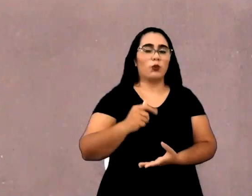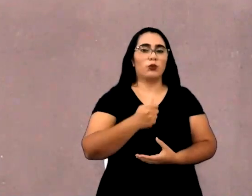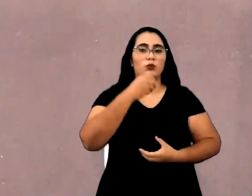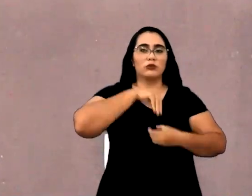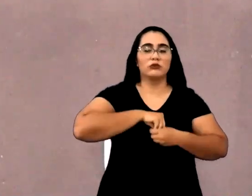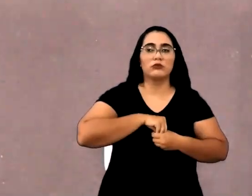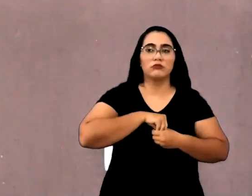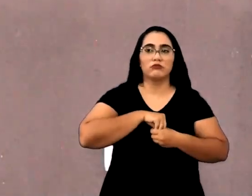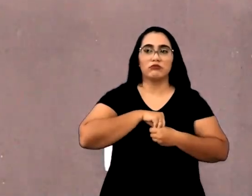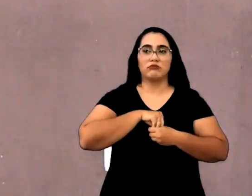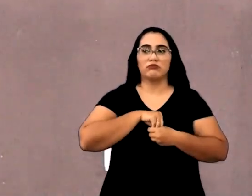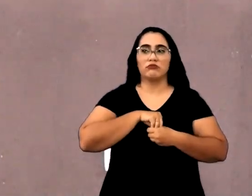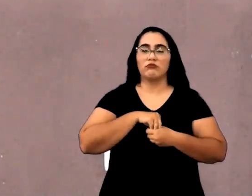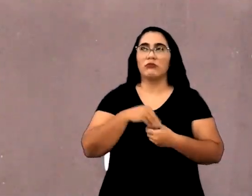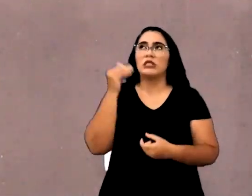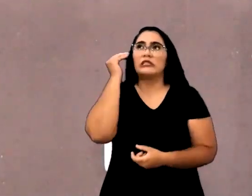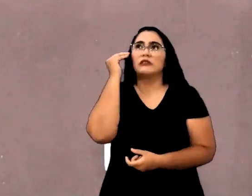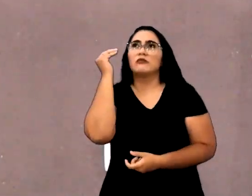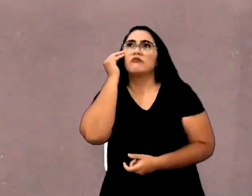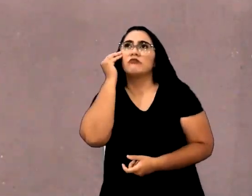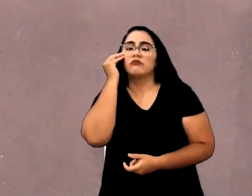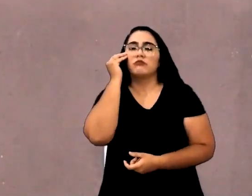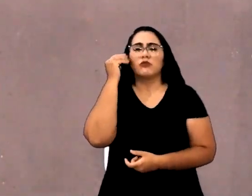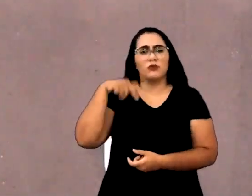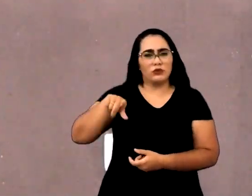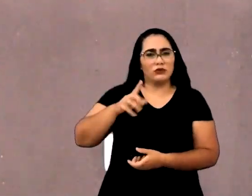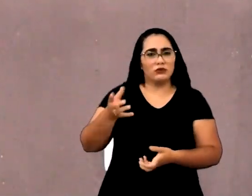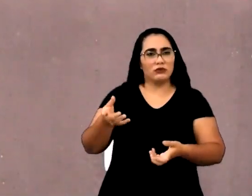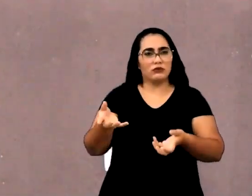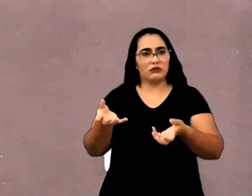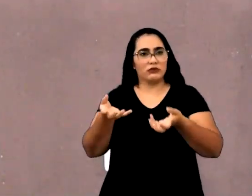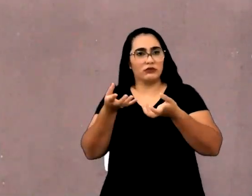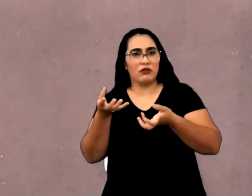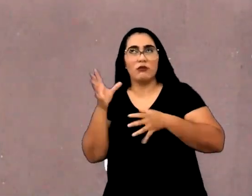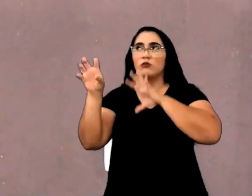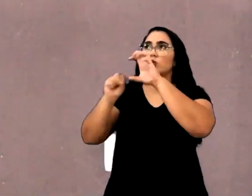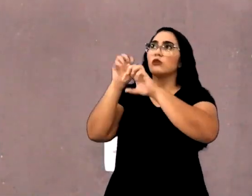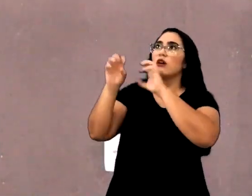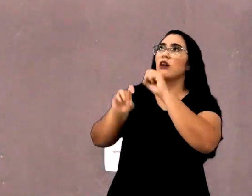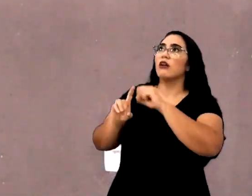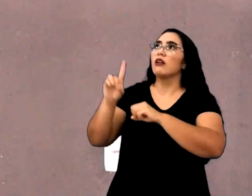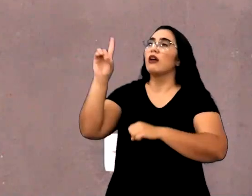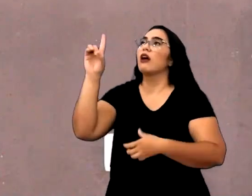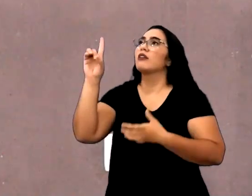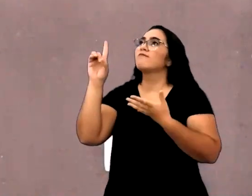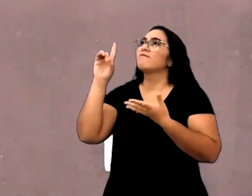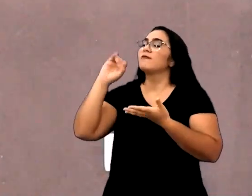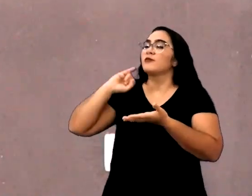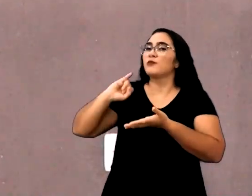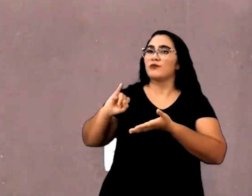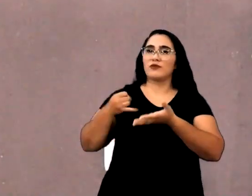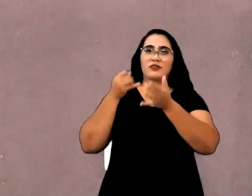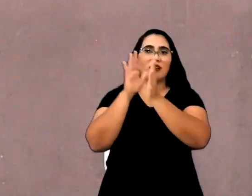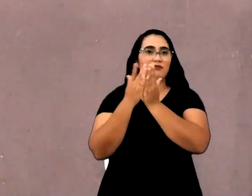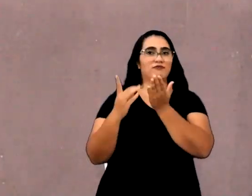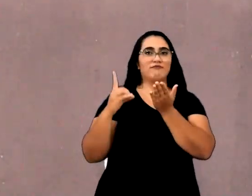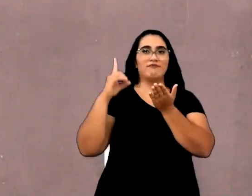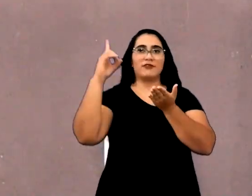entendimento. O seu entendimento tem sido buscar esse Deus, se deleitar na sua